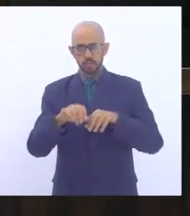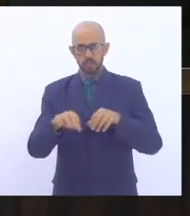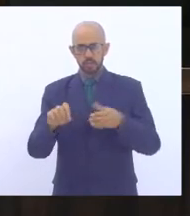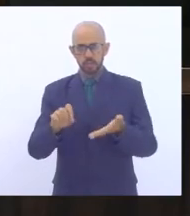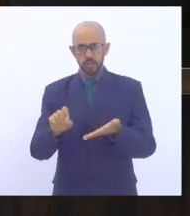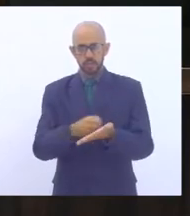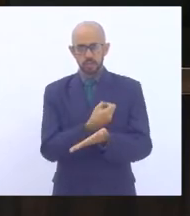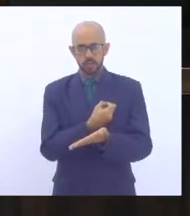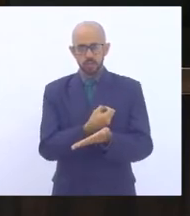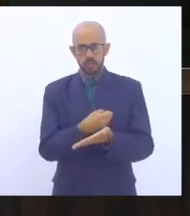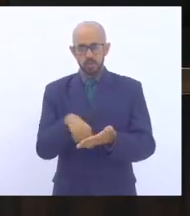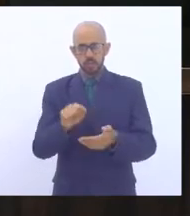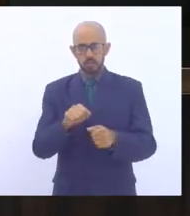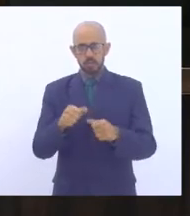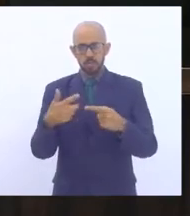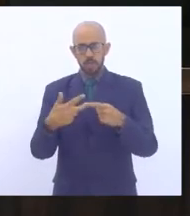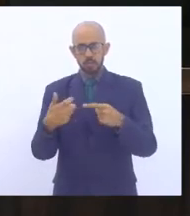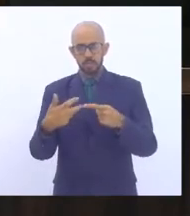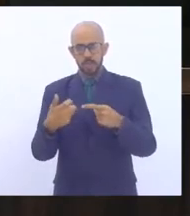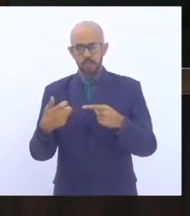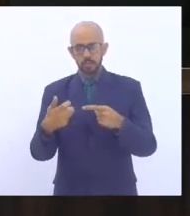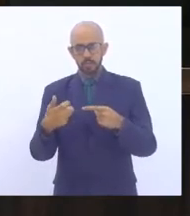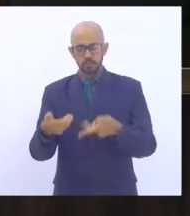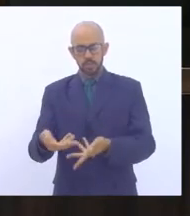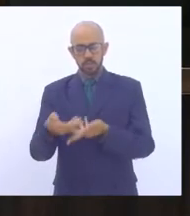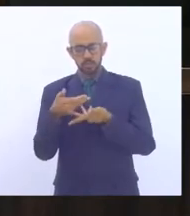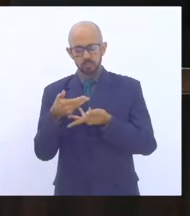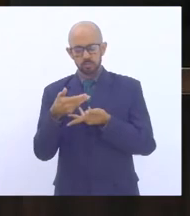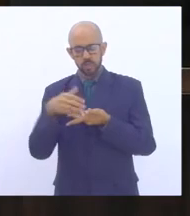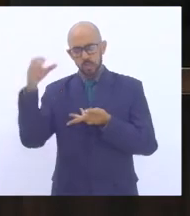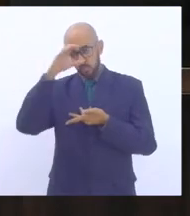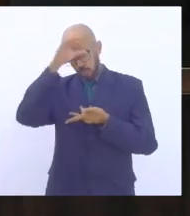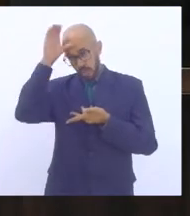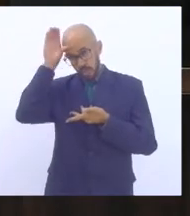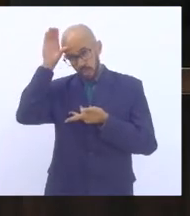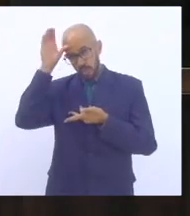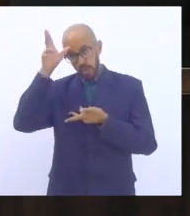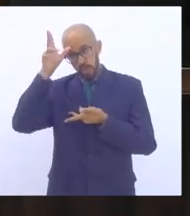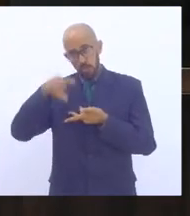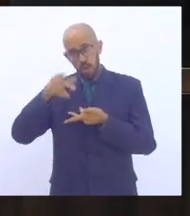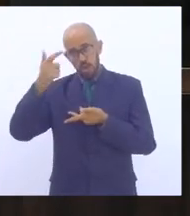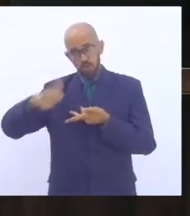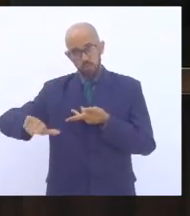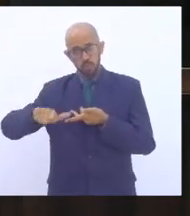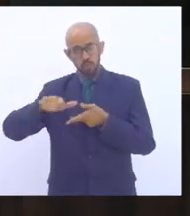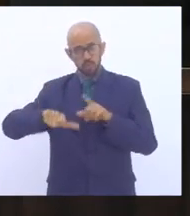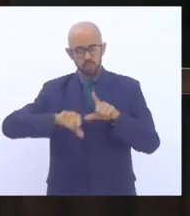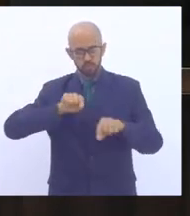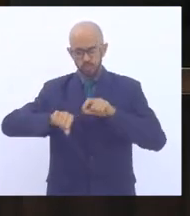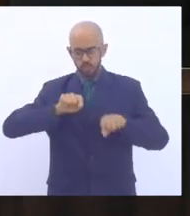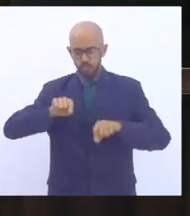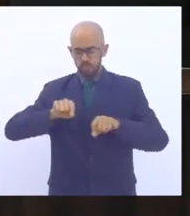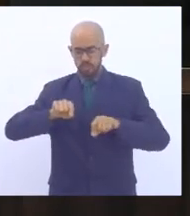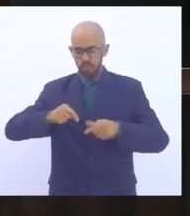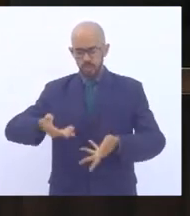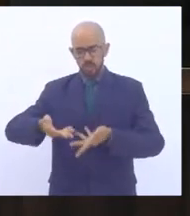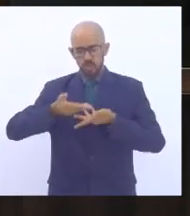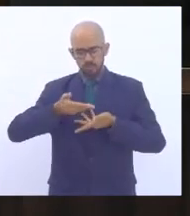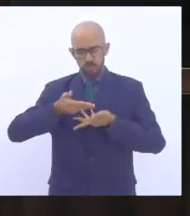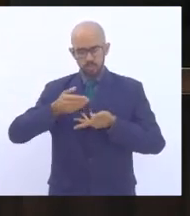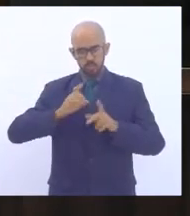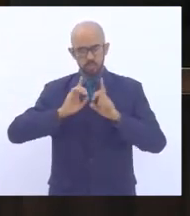uso de dados por meio de aplicativos de atendimento ao consumidor da mesma forma das demais opções de atendimento em discussão